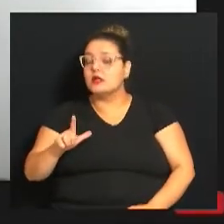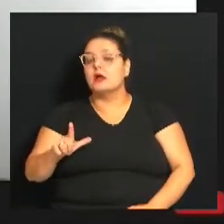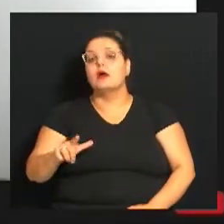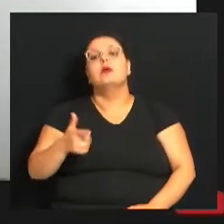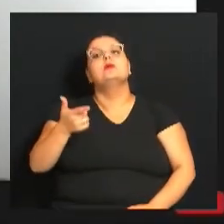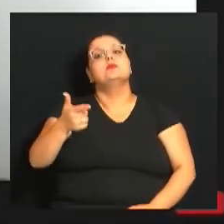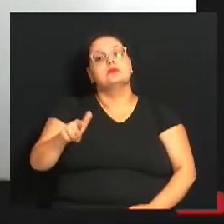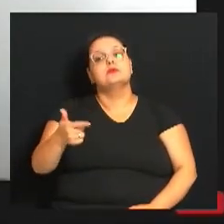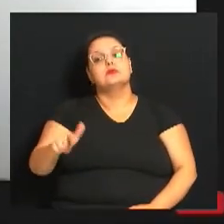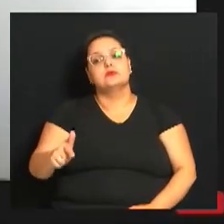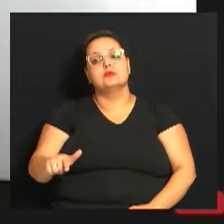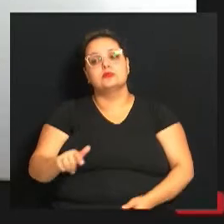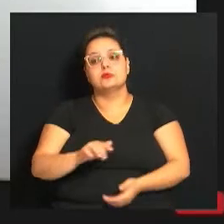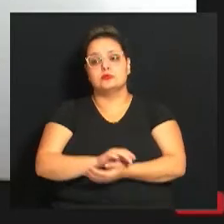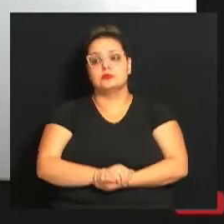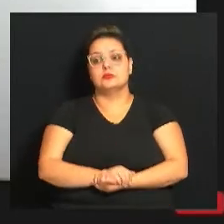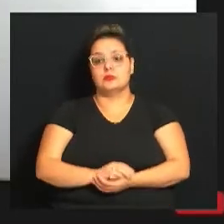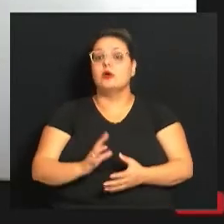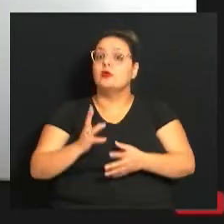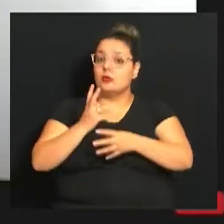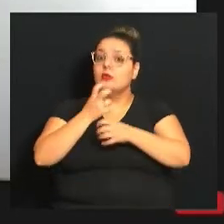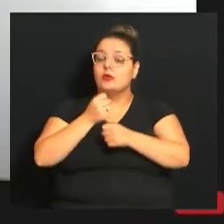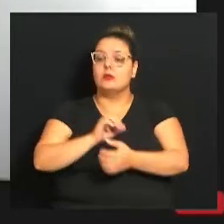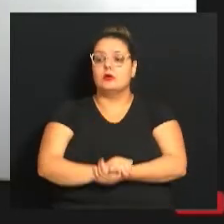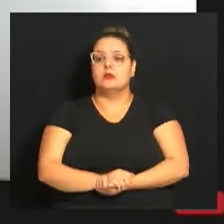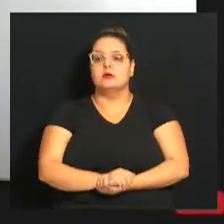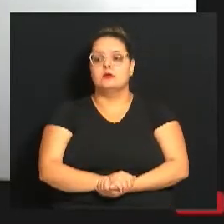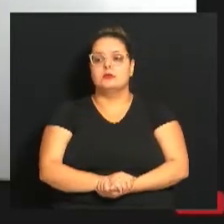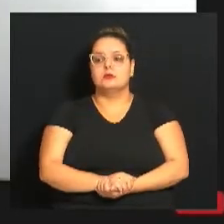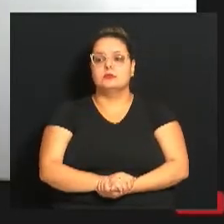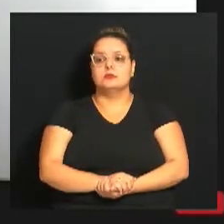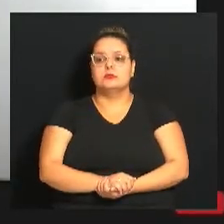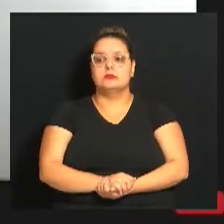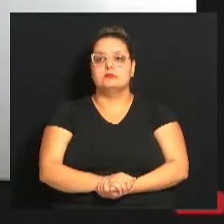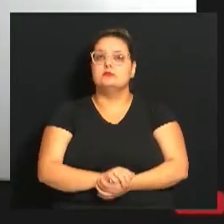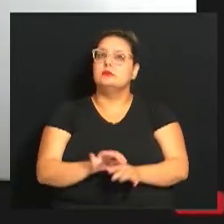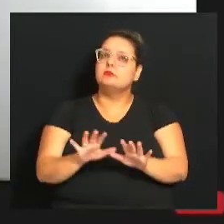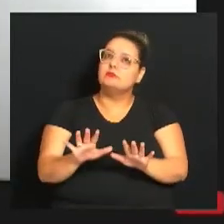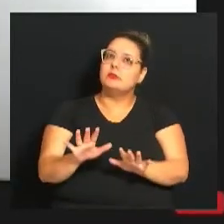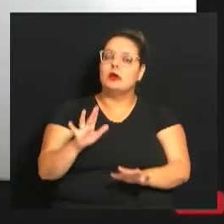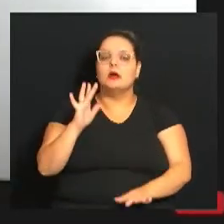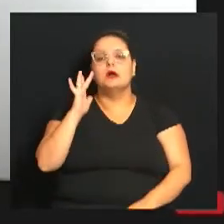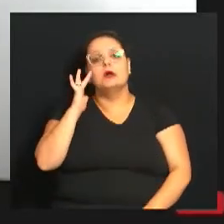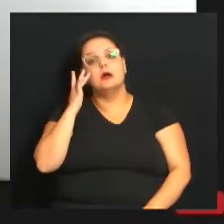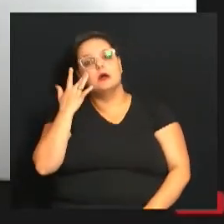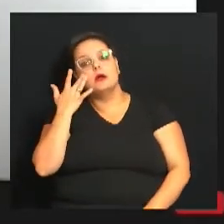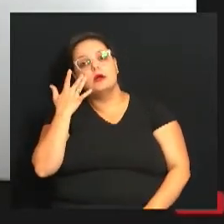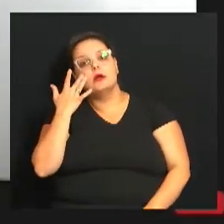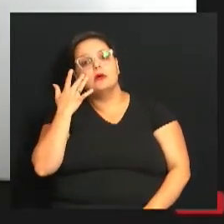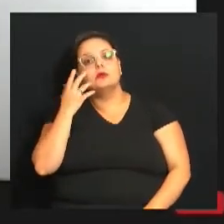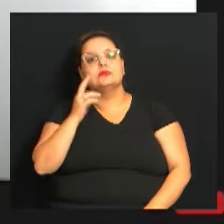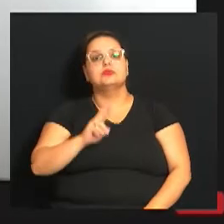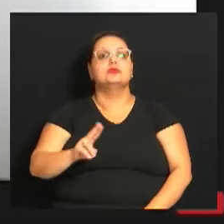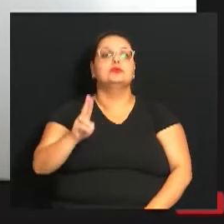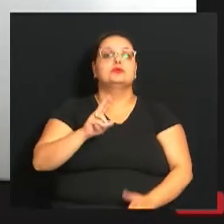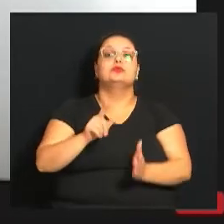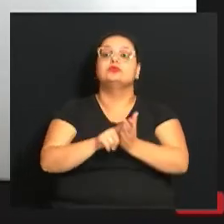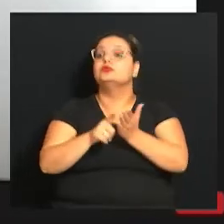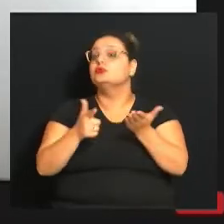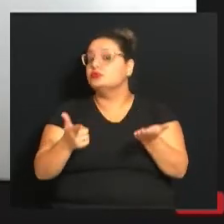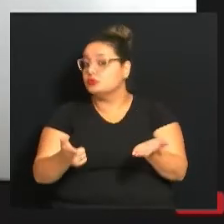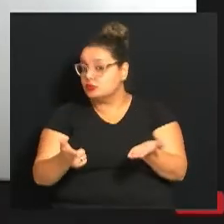com força, né? Mas eu acho que esse consumo de conteúdo jornalístico,